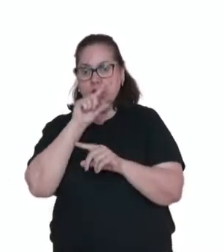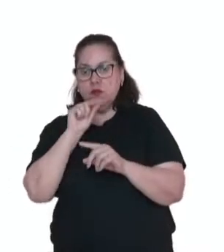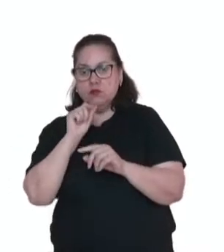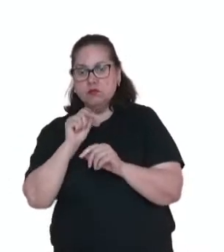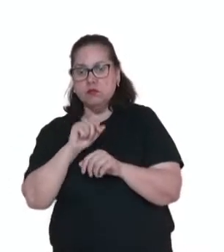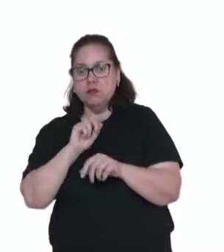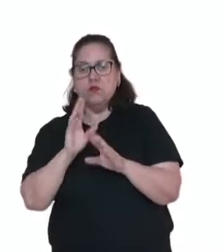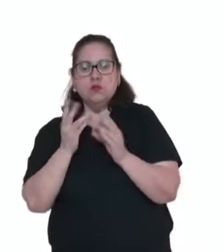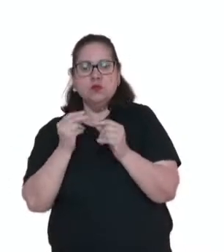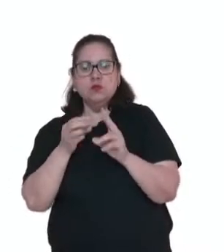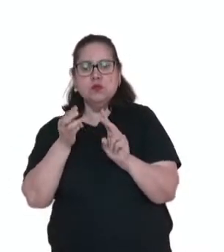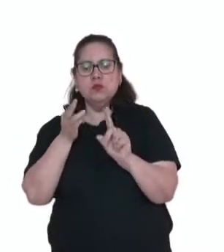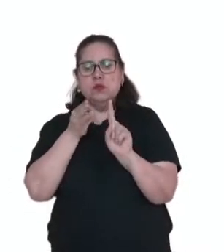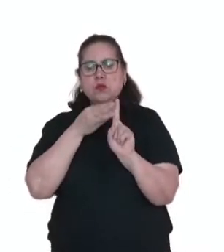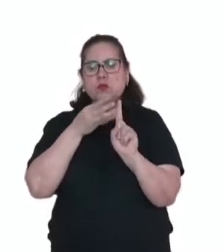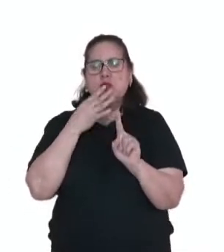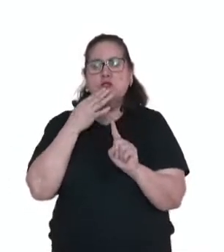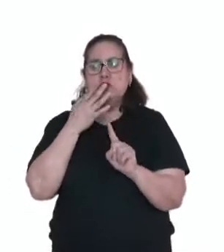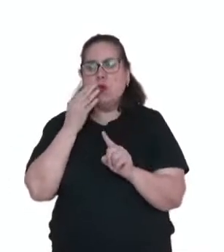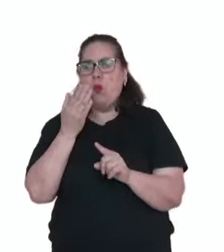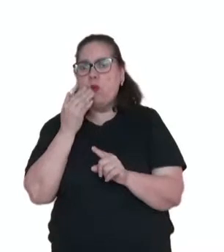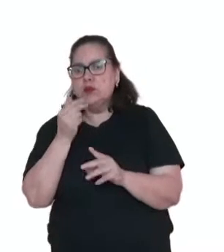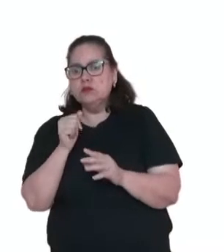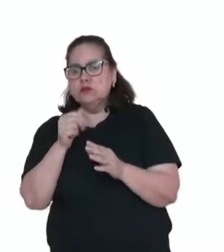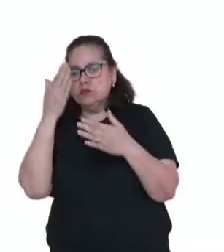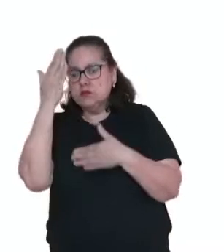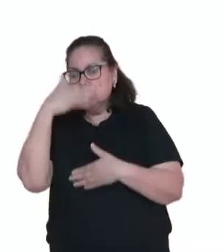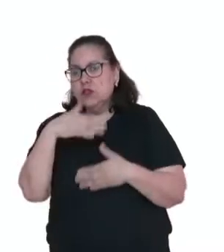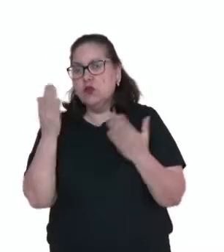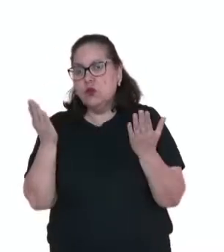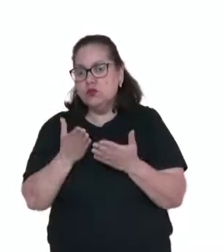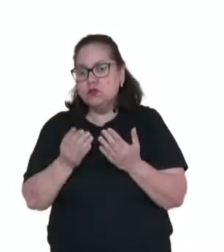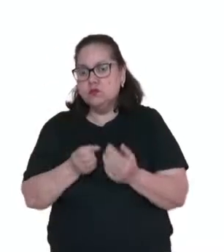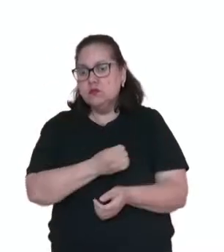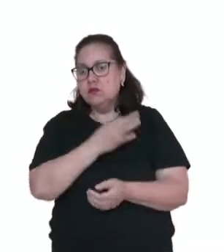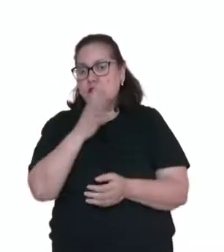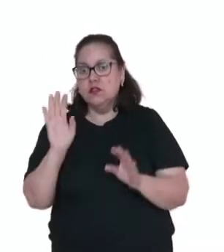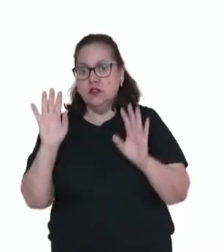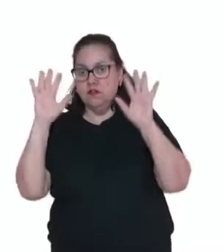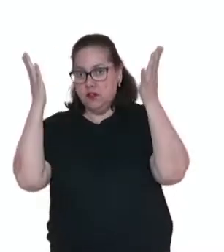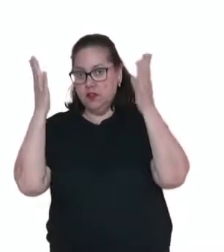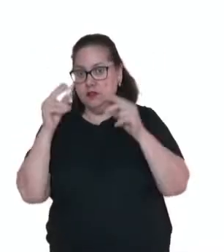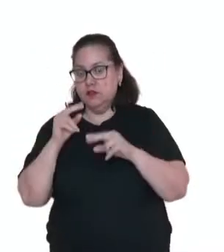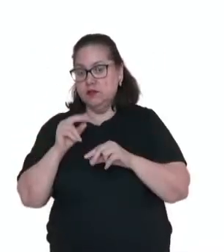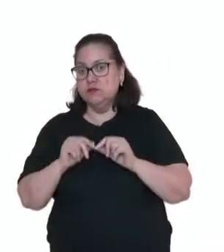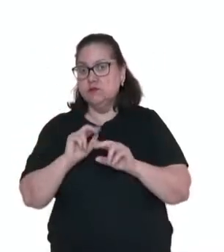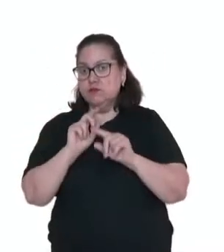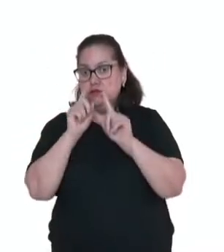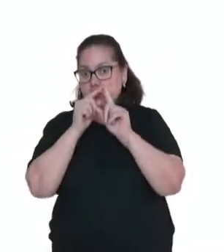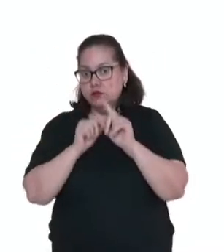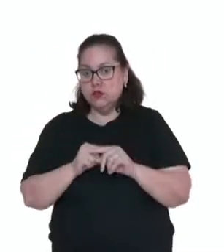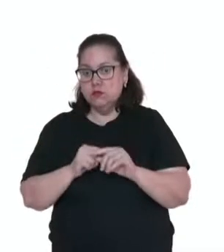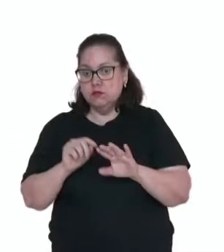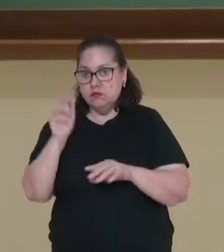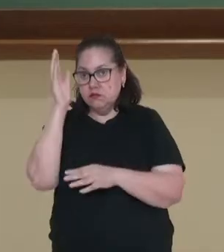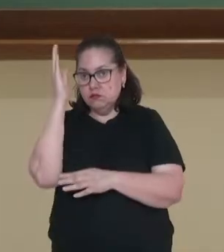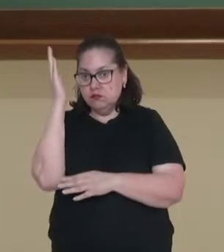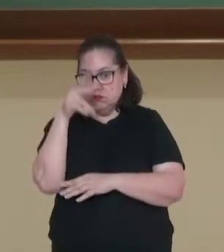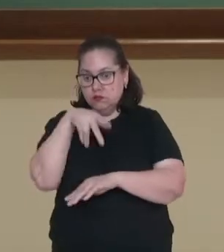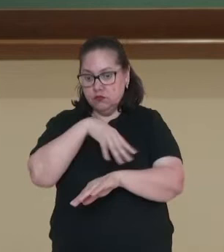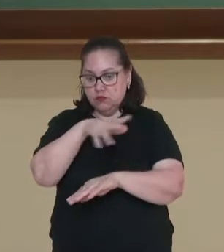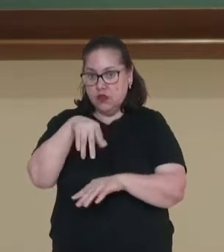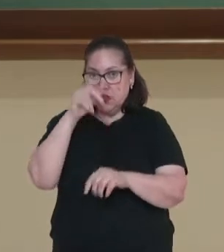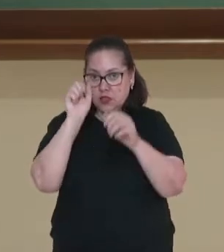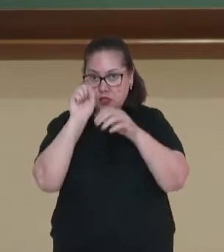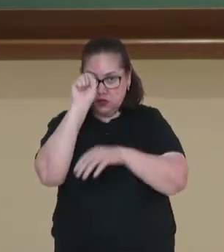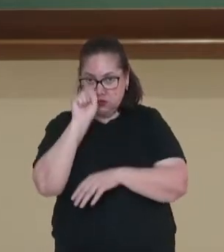pelos indígenas e ainda hoje está bastante presente em diversas festas típicas do país, né? Principalmente aqui da região